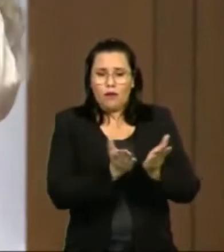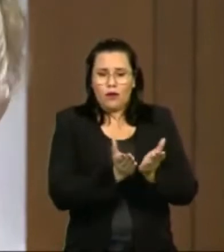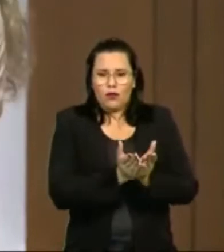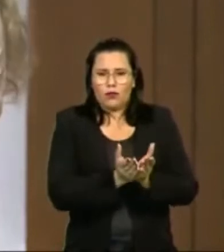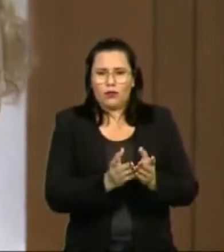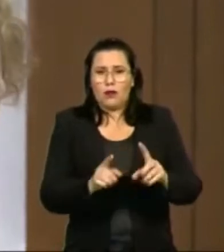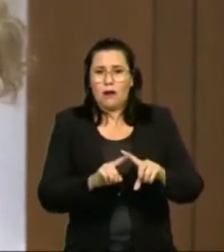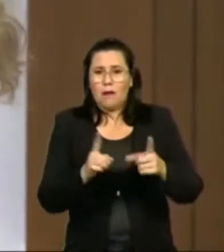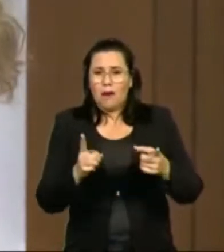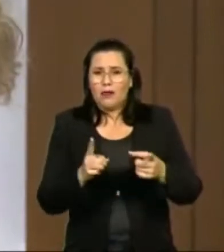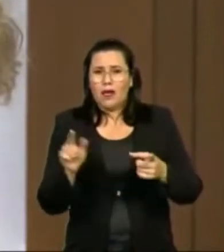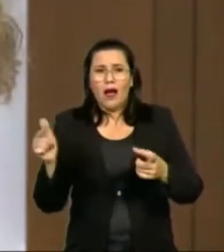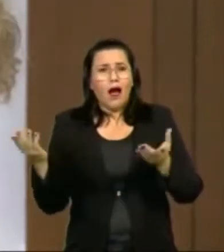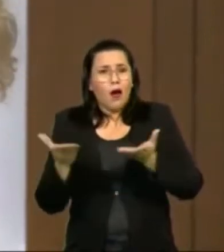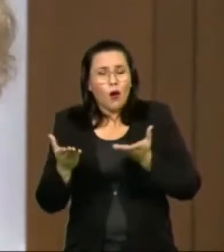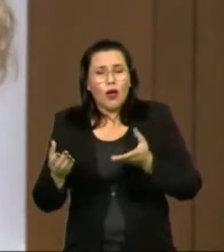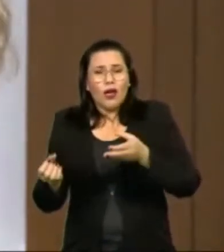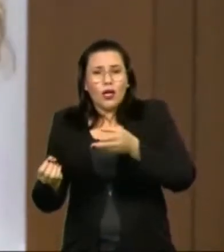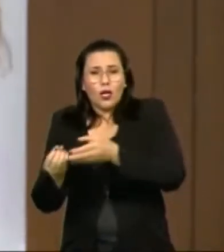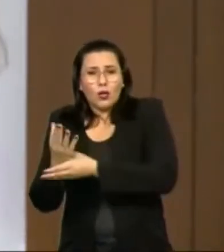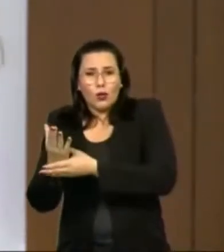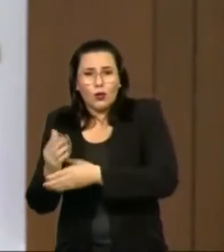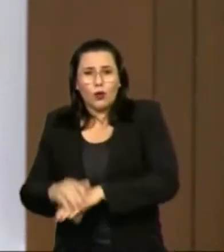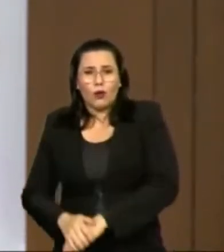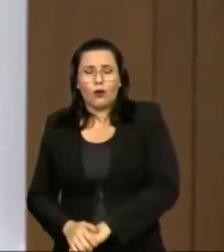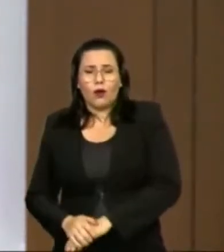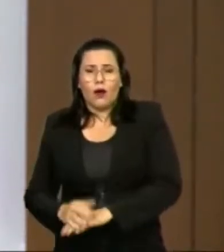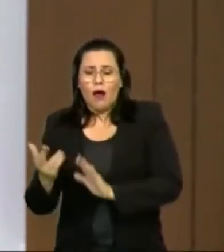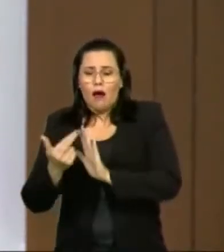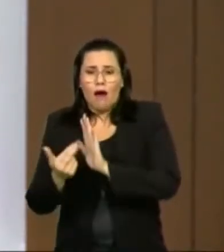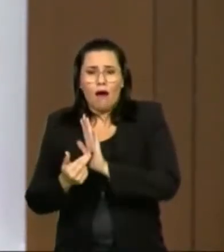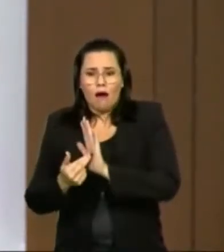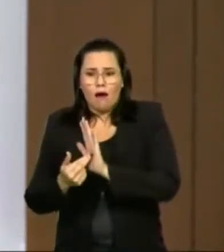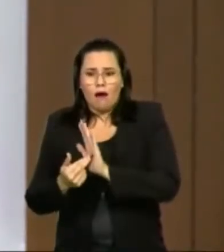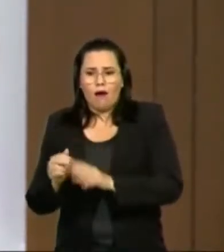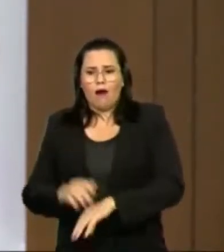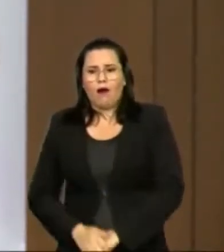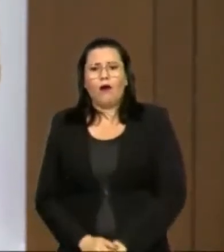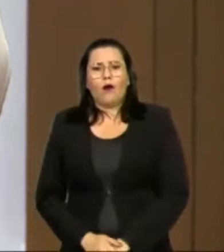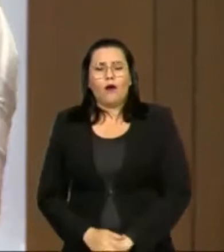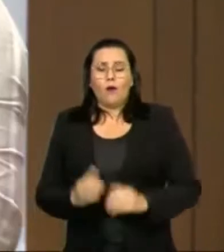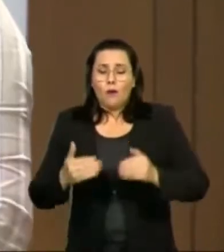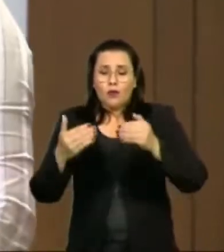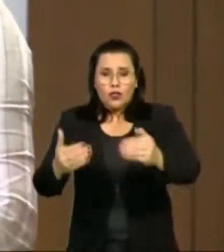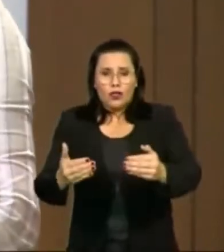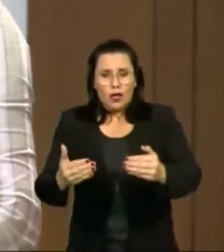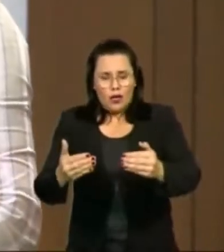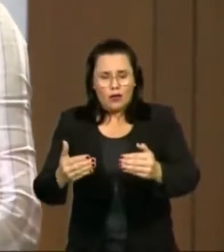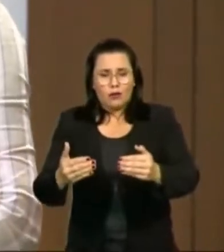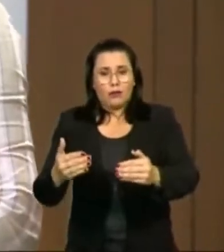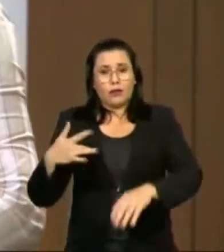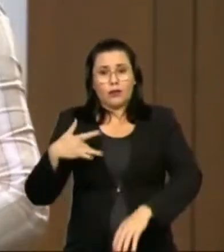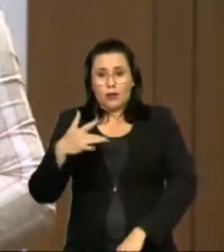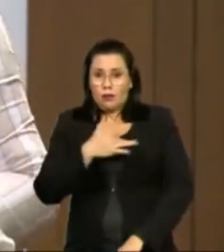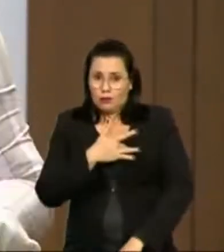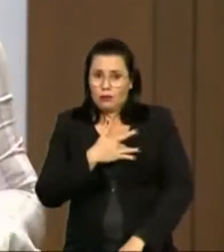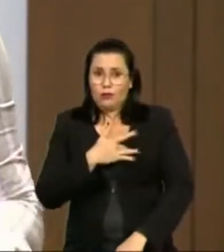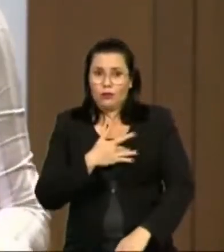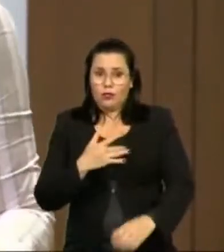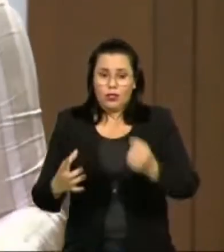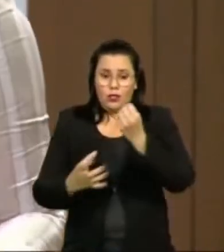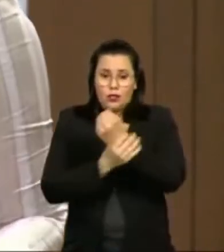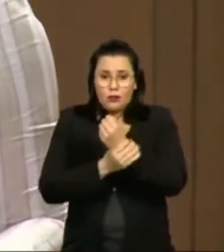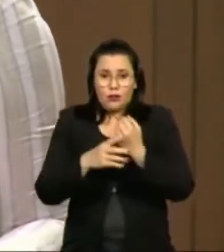resolução que o Ministério da Saúde e Segurança Pública soltou, isso